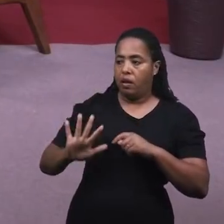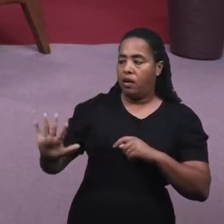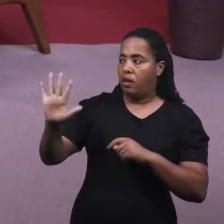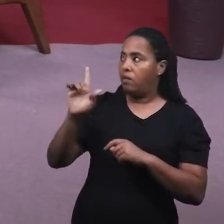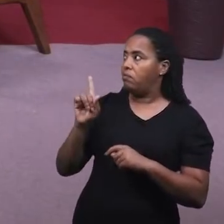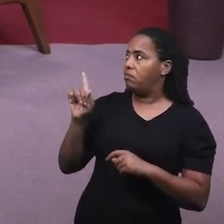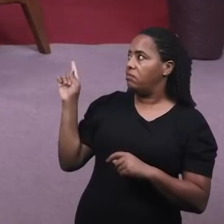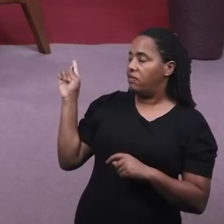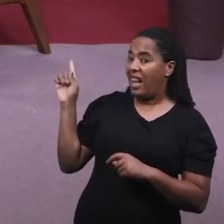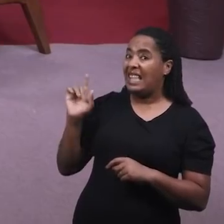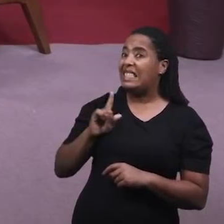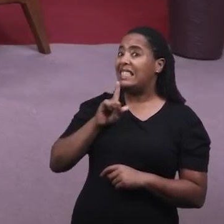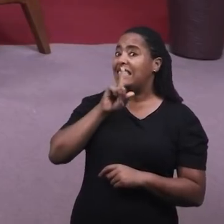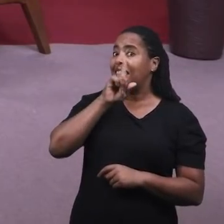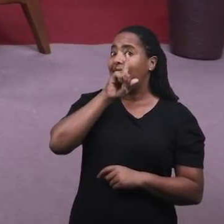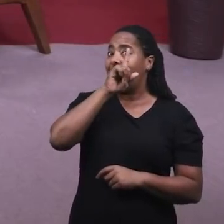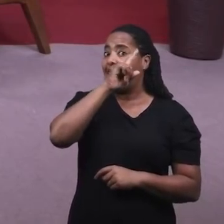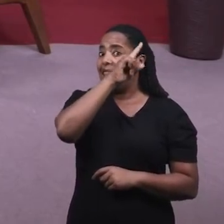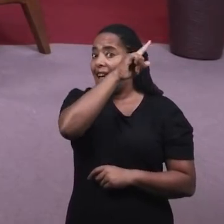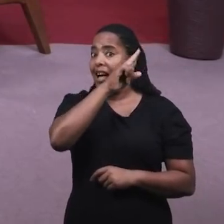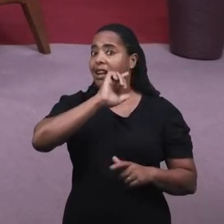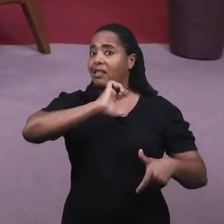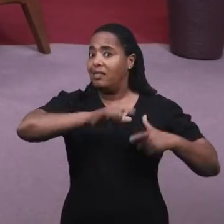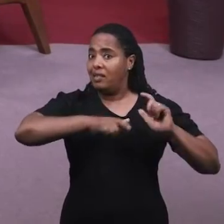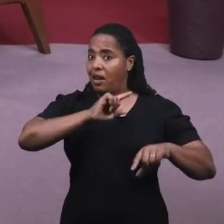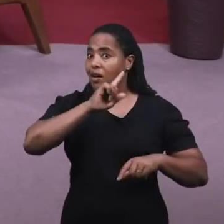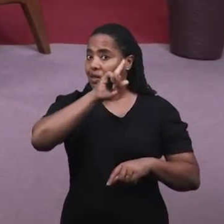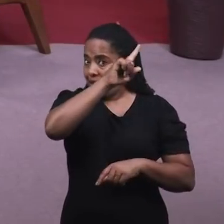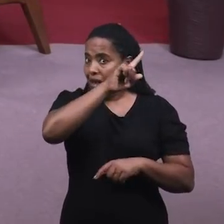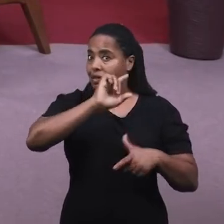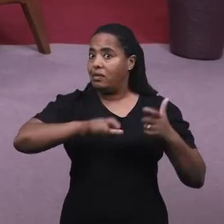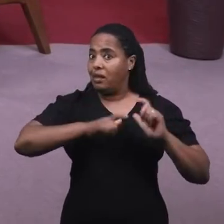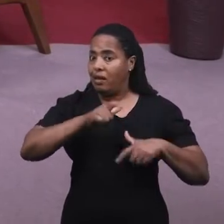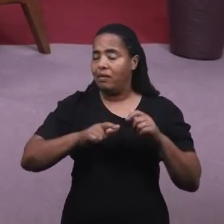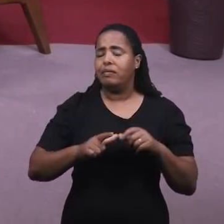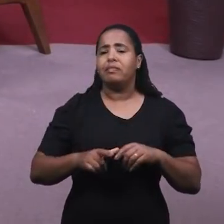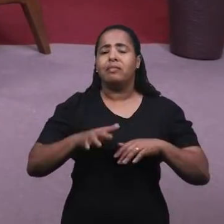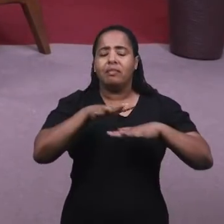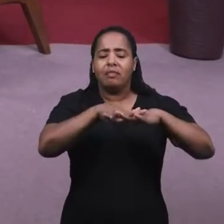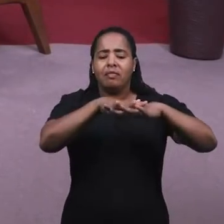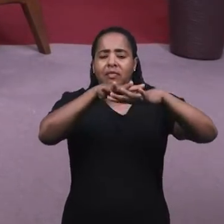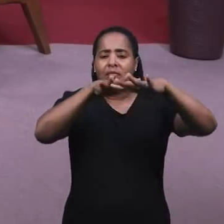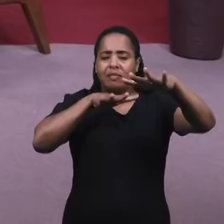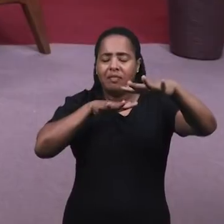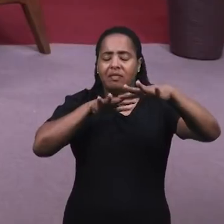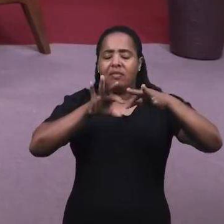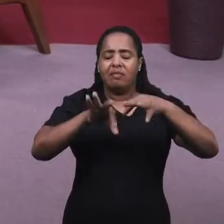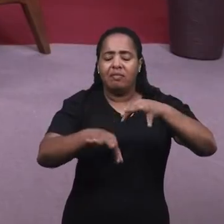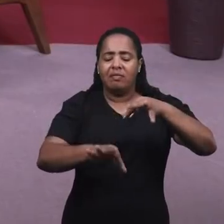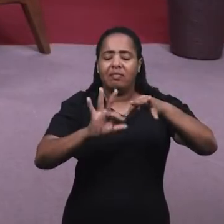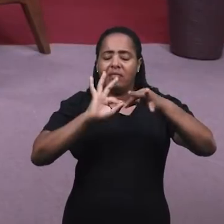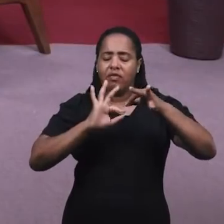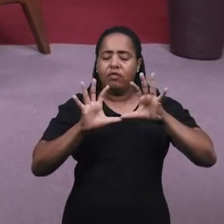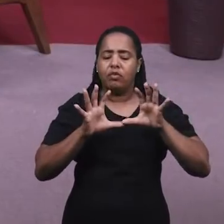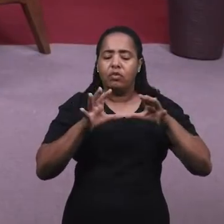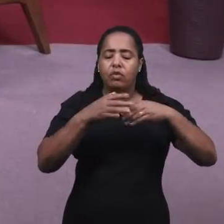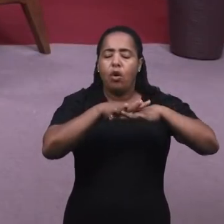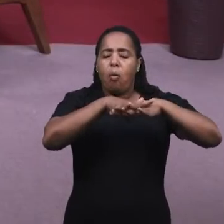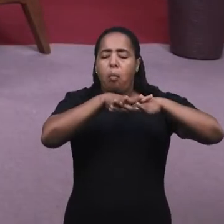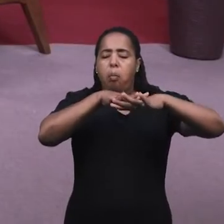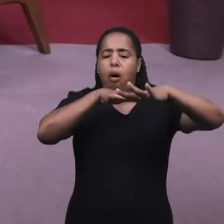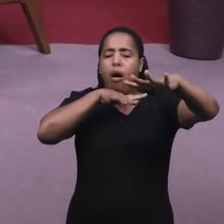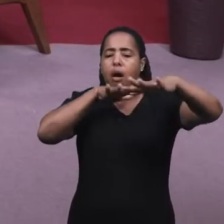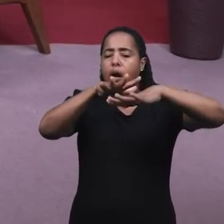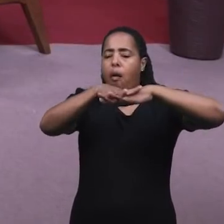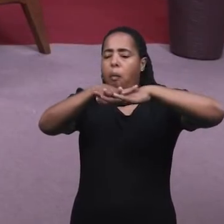de Israel. De Israel. De uma vinha plantada em Israel. A vinha, que é um conjunto de plantações de uva,